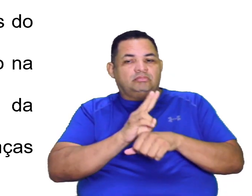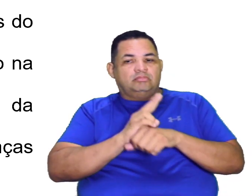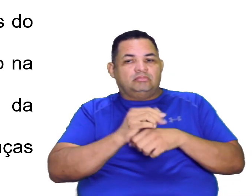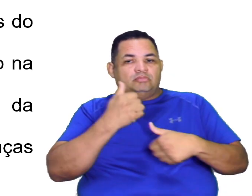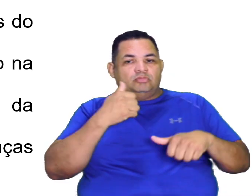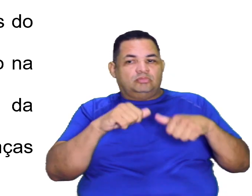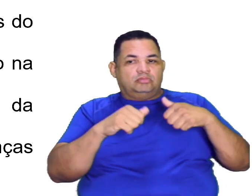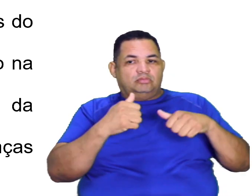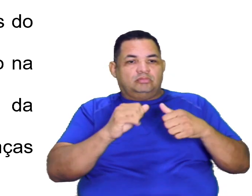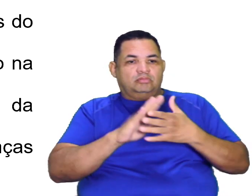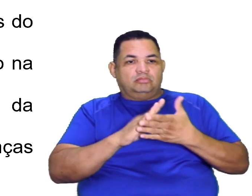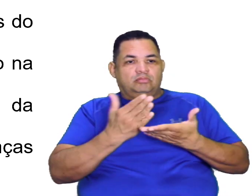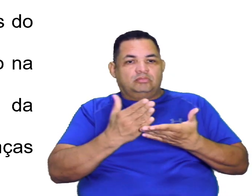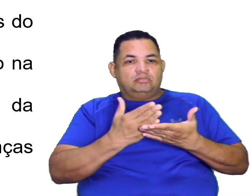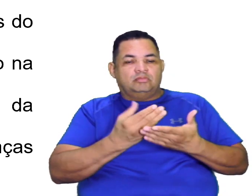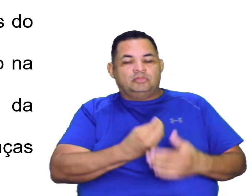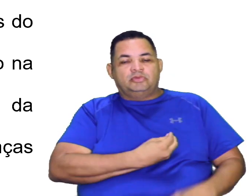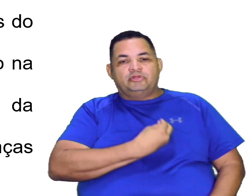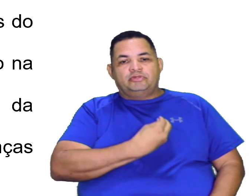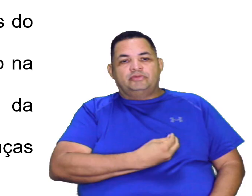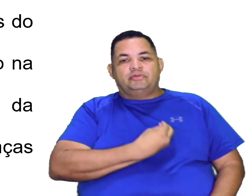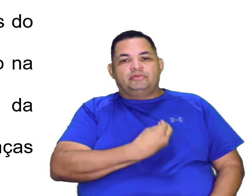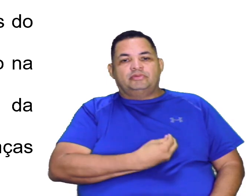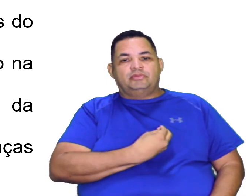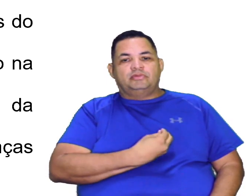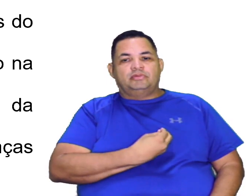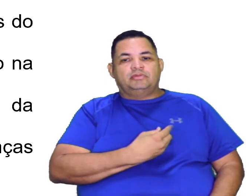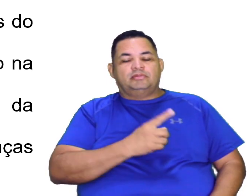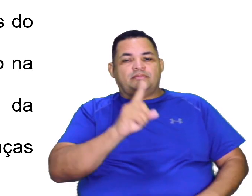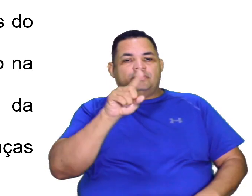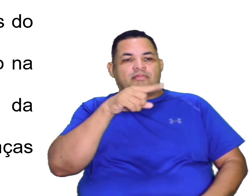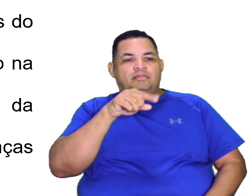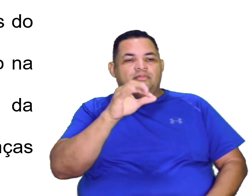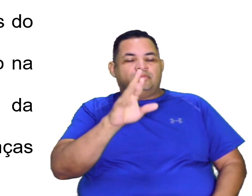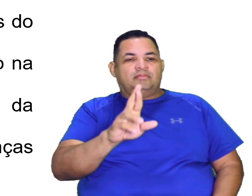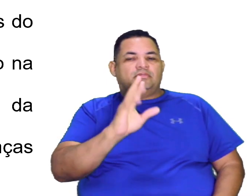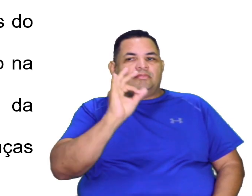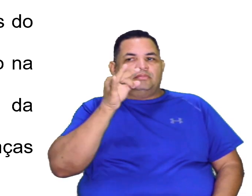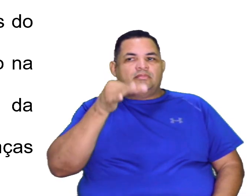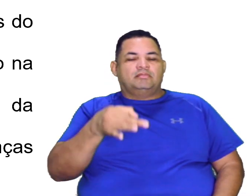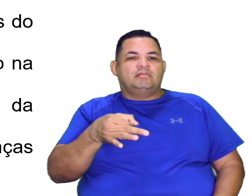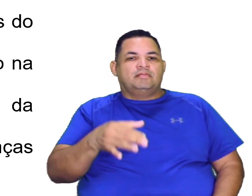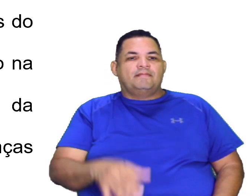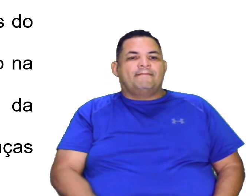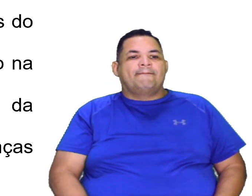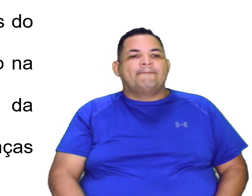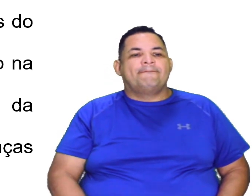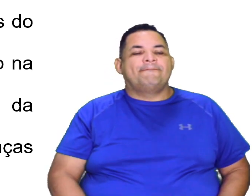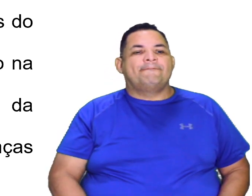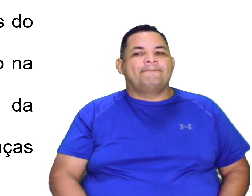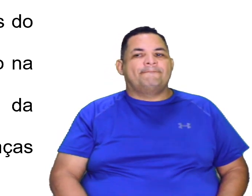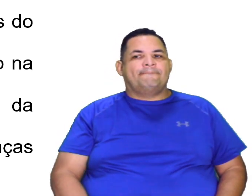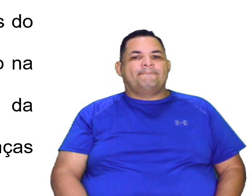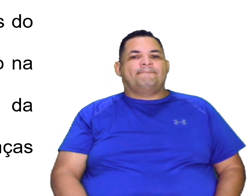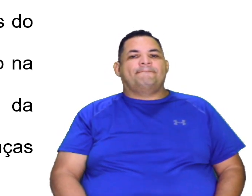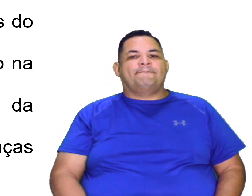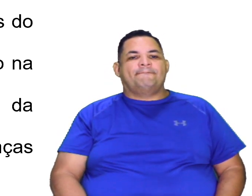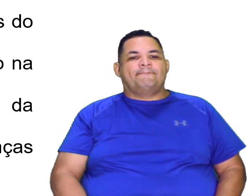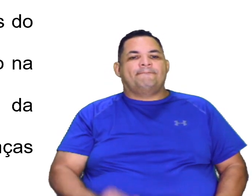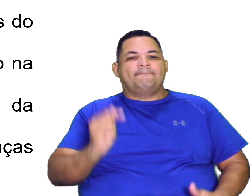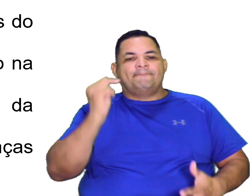qualidade funcional e melhorando a qualidade de vida. Marque a resposta correta. Entre essas